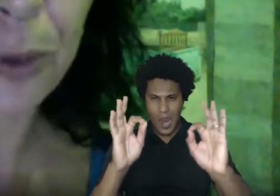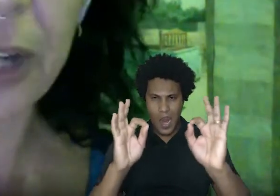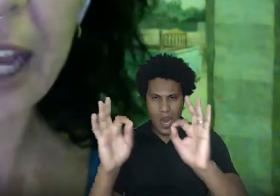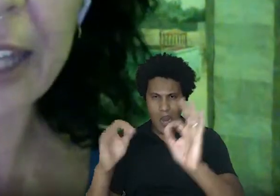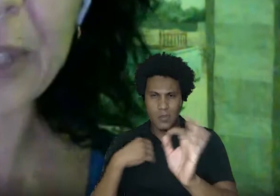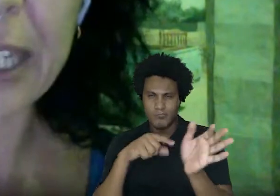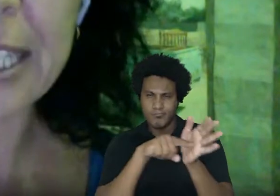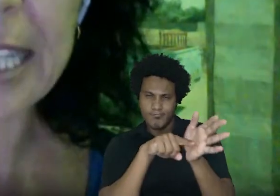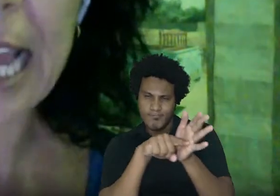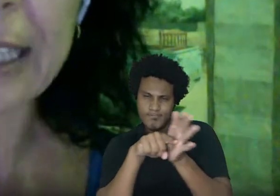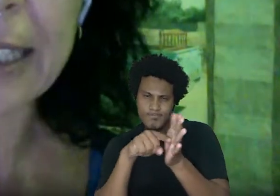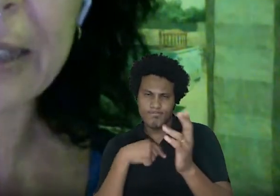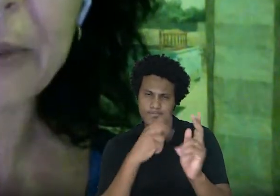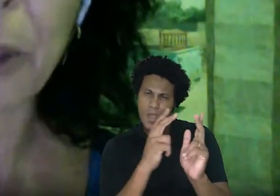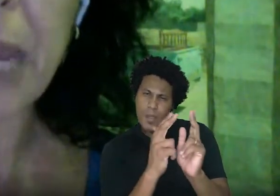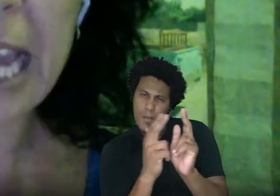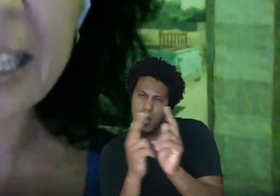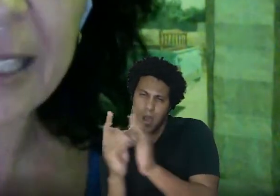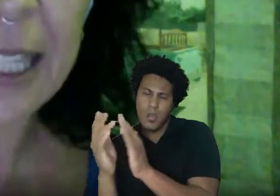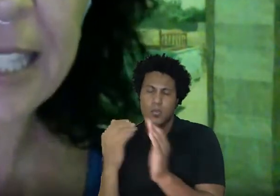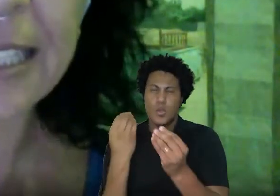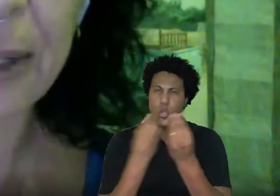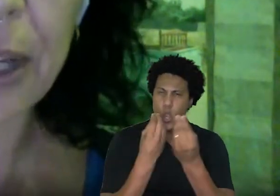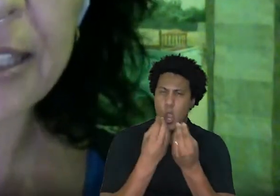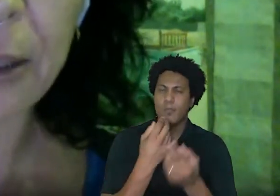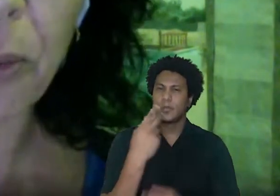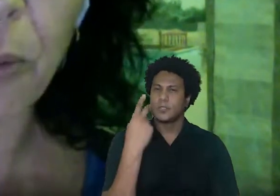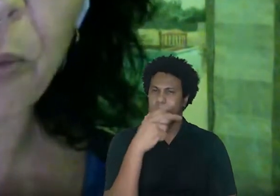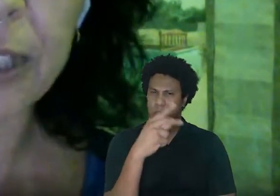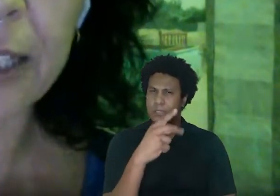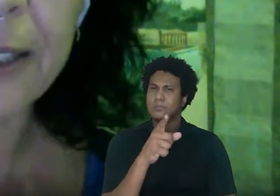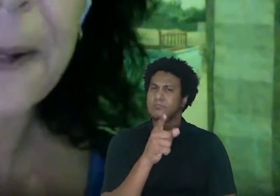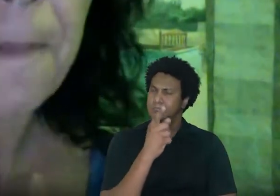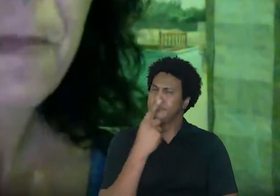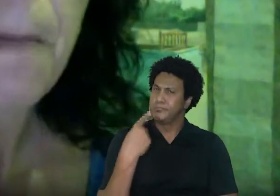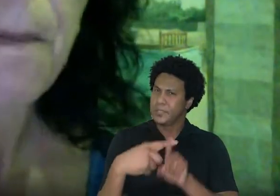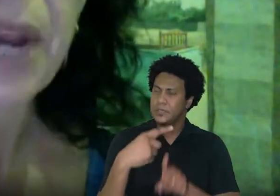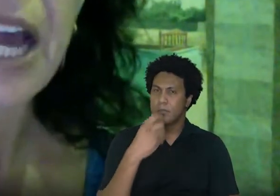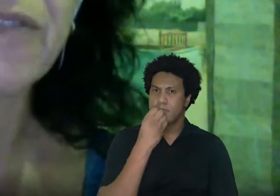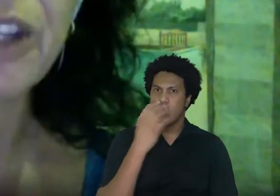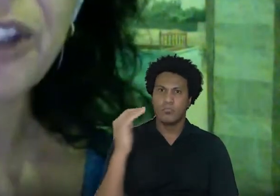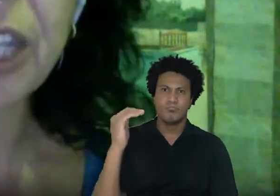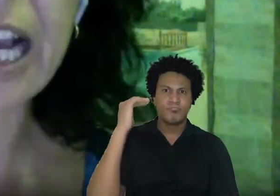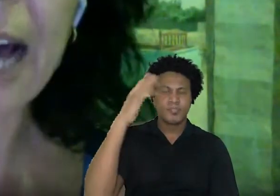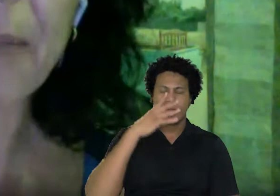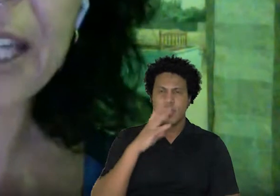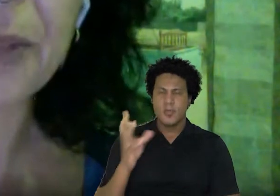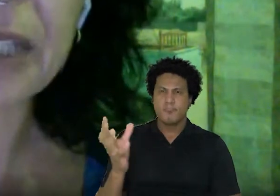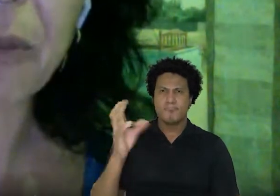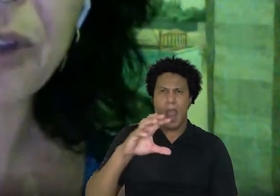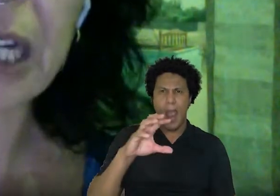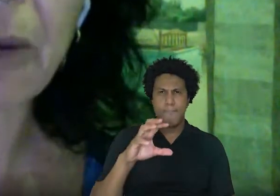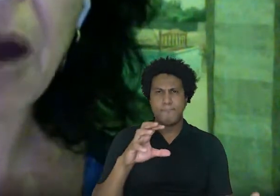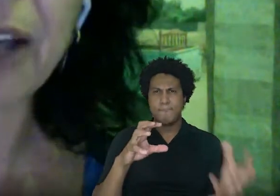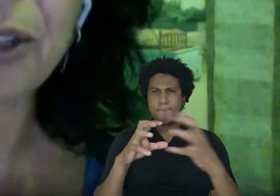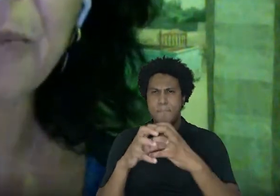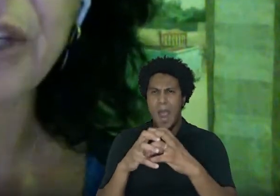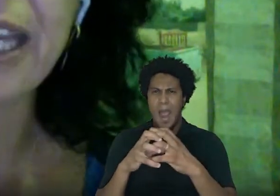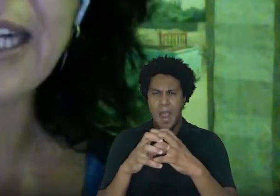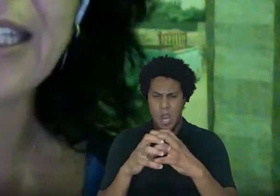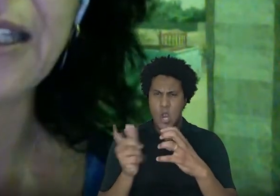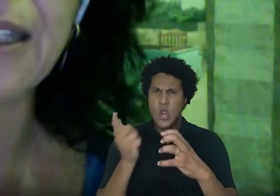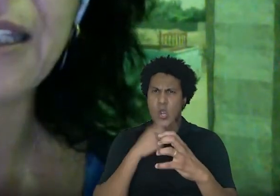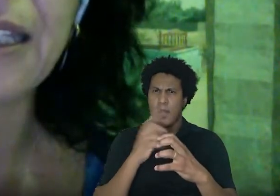lá, doutorado e etc. deveriam pegar esse teu curta para investigar mesmo em termos de linguagem,